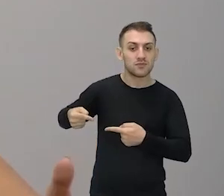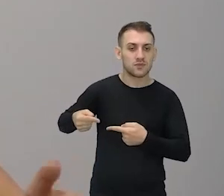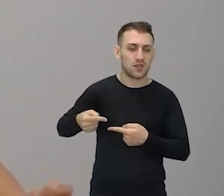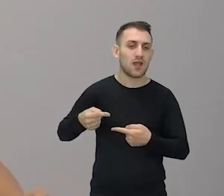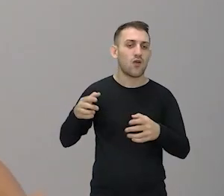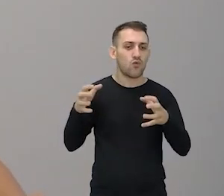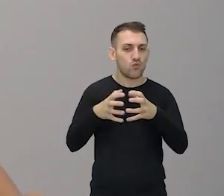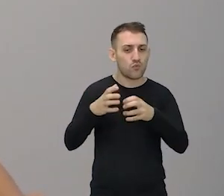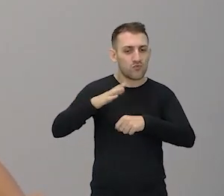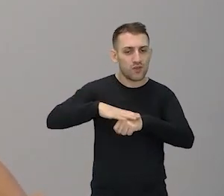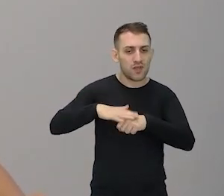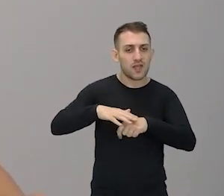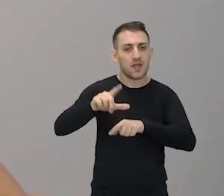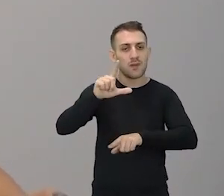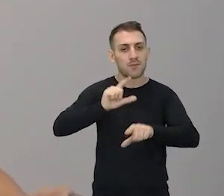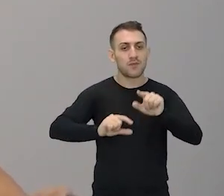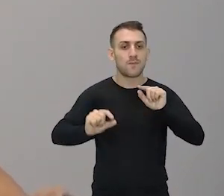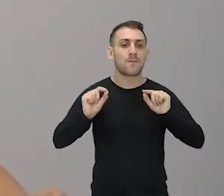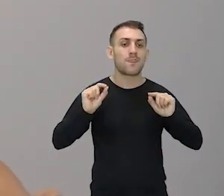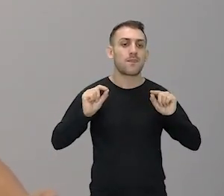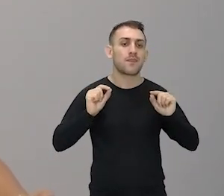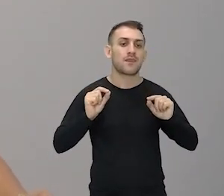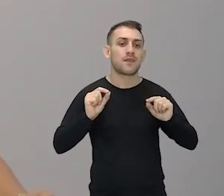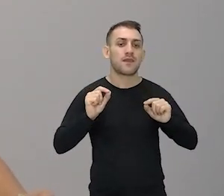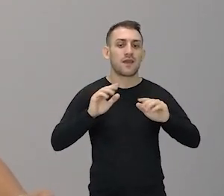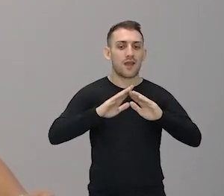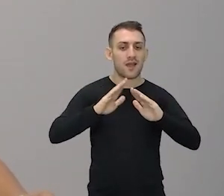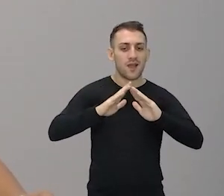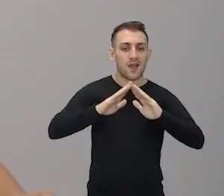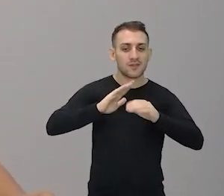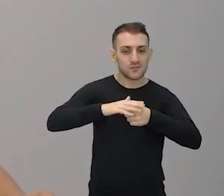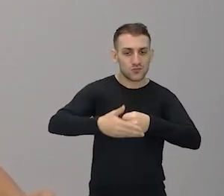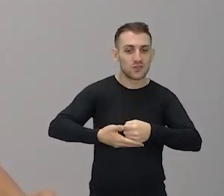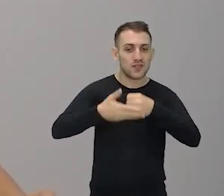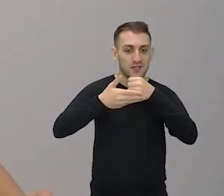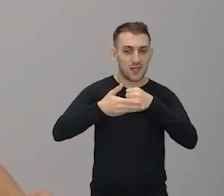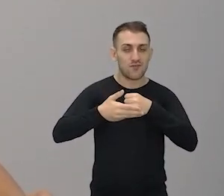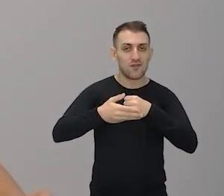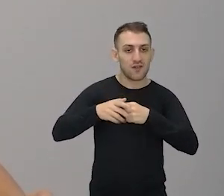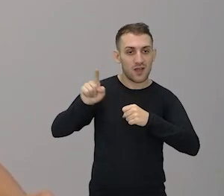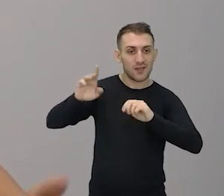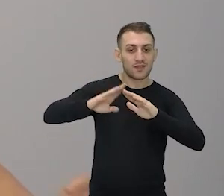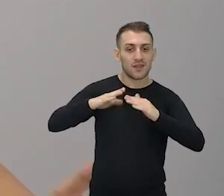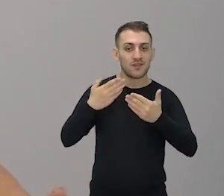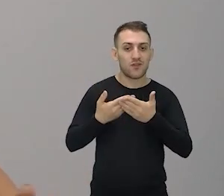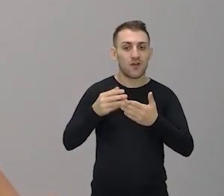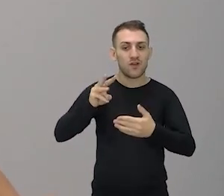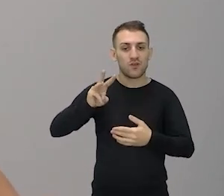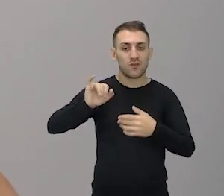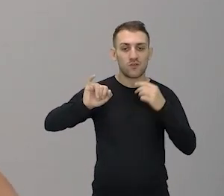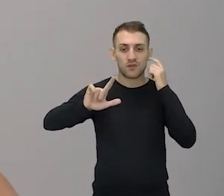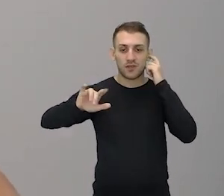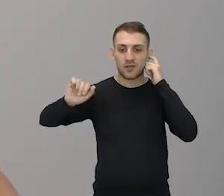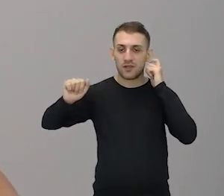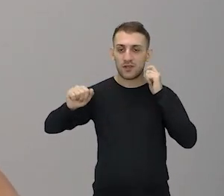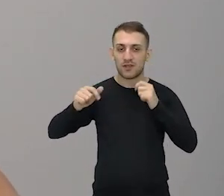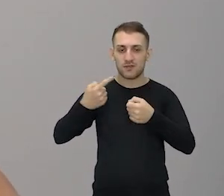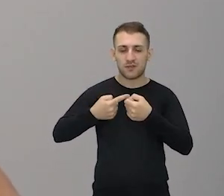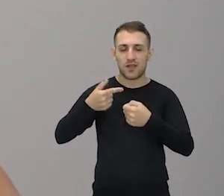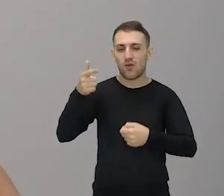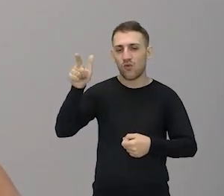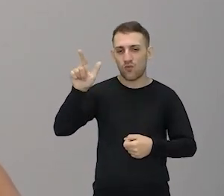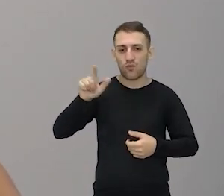grupo fez a opção, então, pela Casa Sustentável da Escola William Amin, que fica na cidade de Miguelópolis,